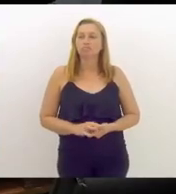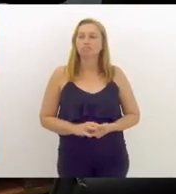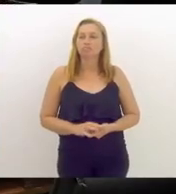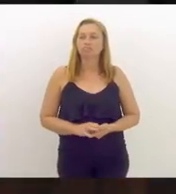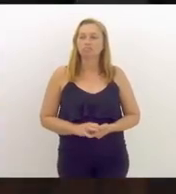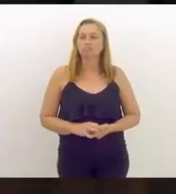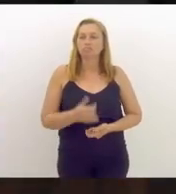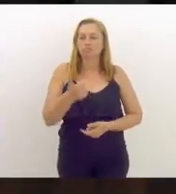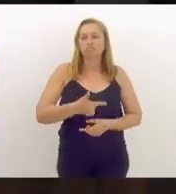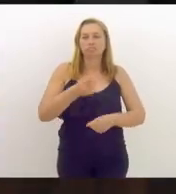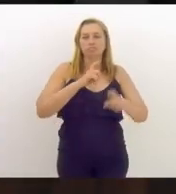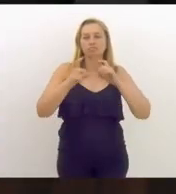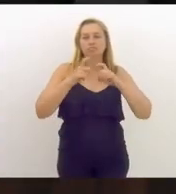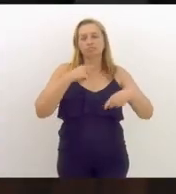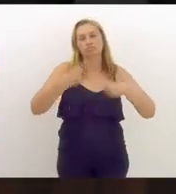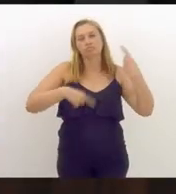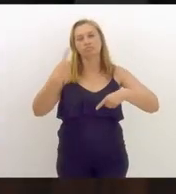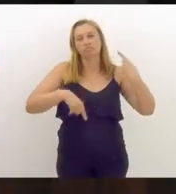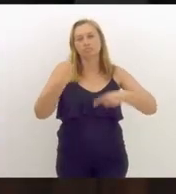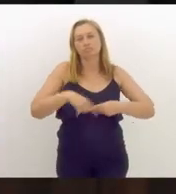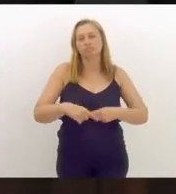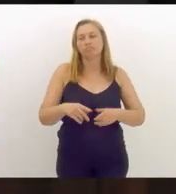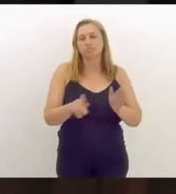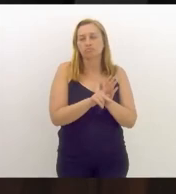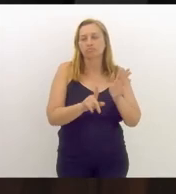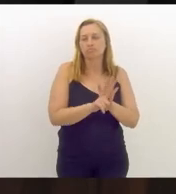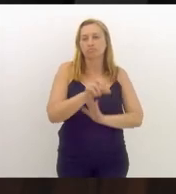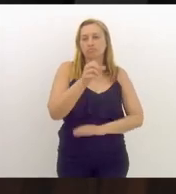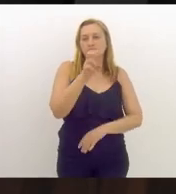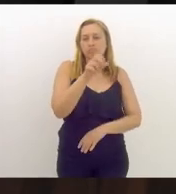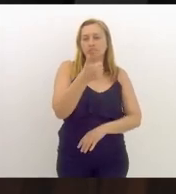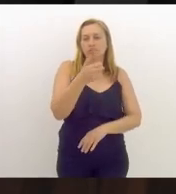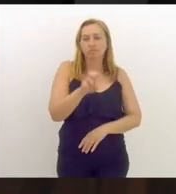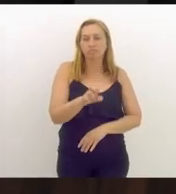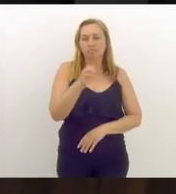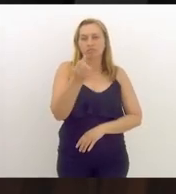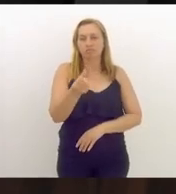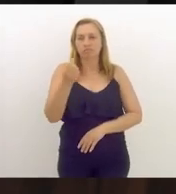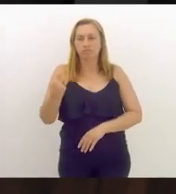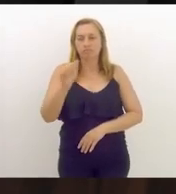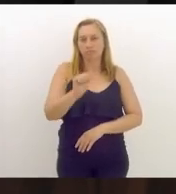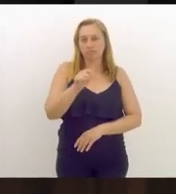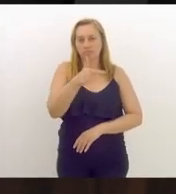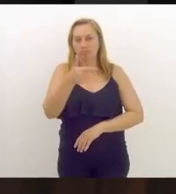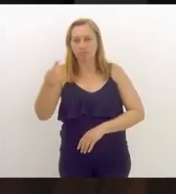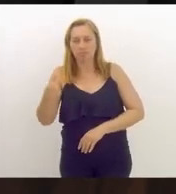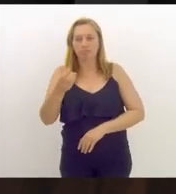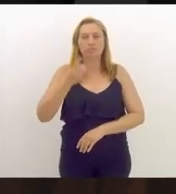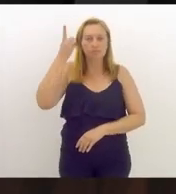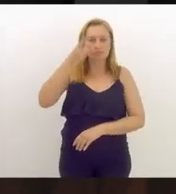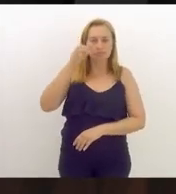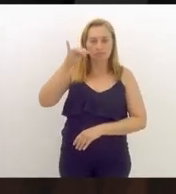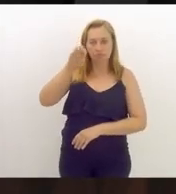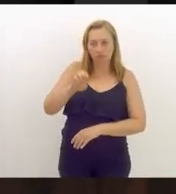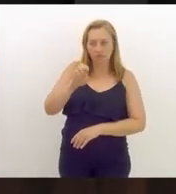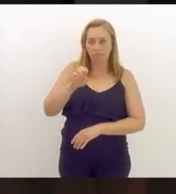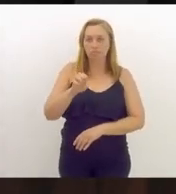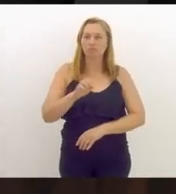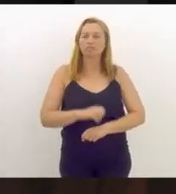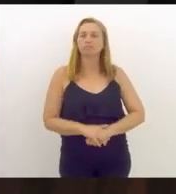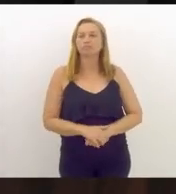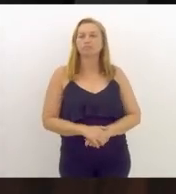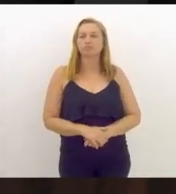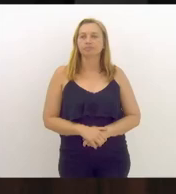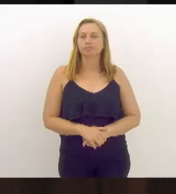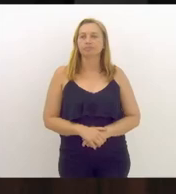em segunda discussão redação do vencido projeto de lei 1566 a de 16 de autoria do deputado Felipe Soares que dispõe sobre as